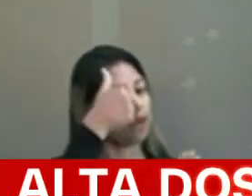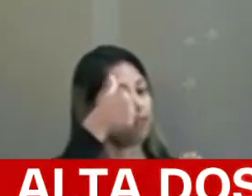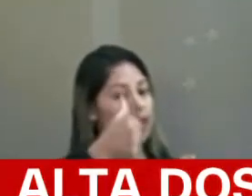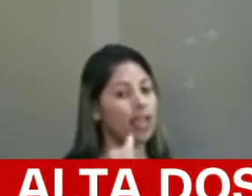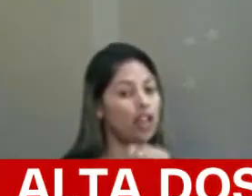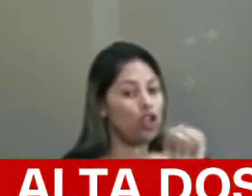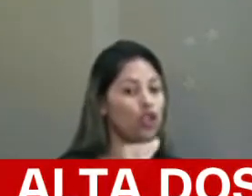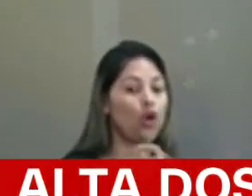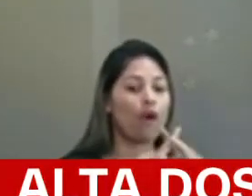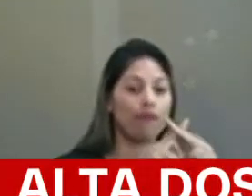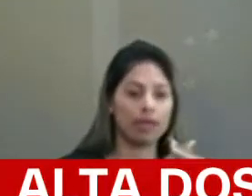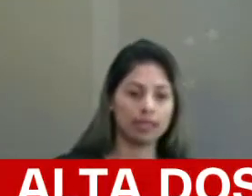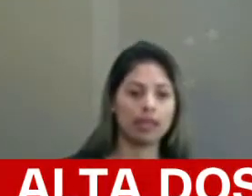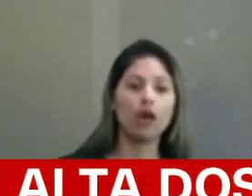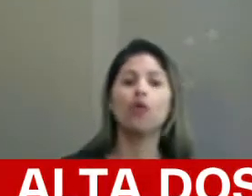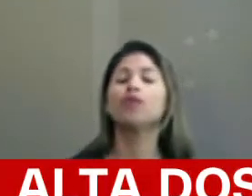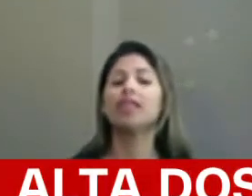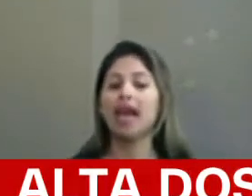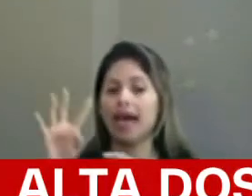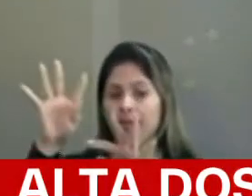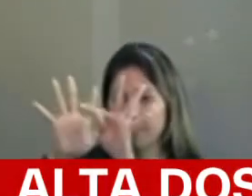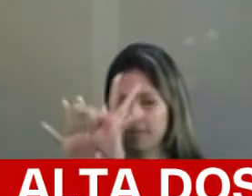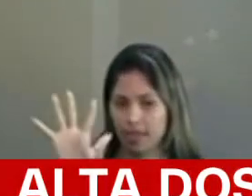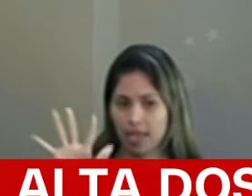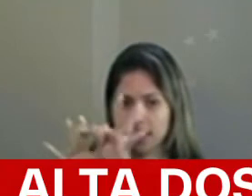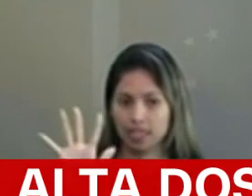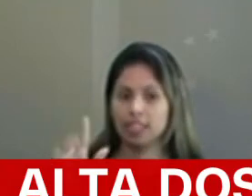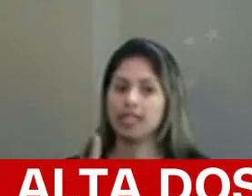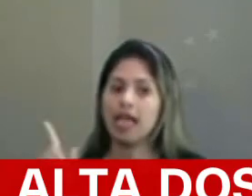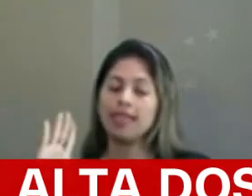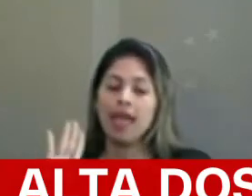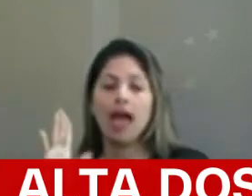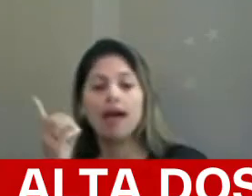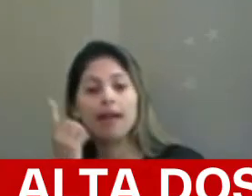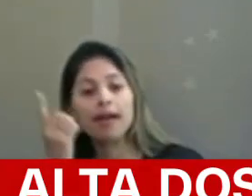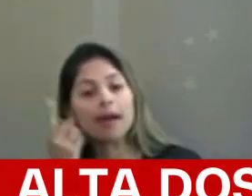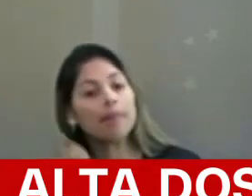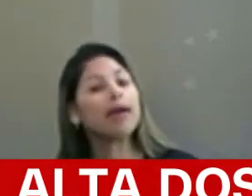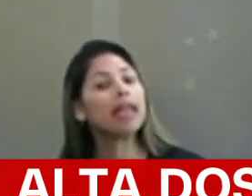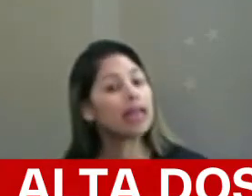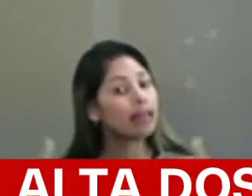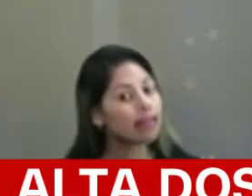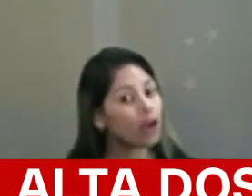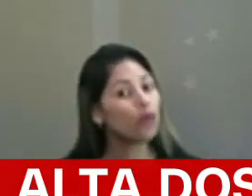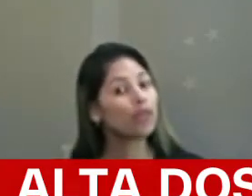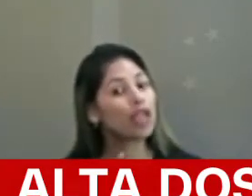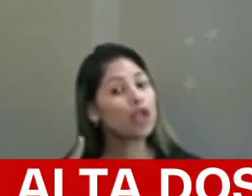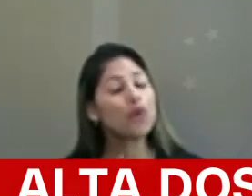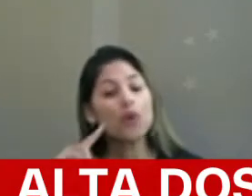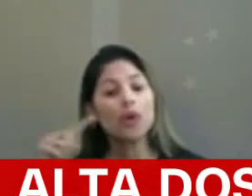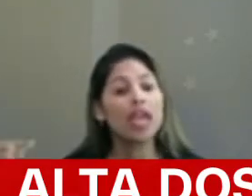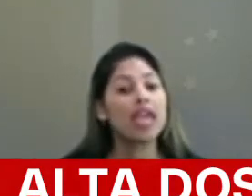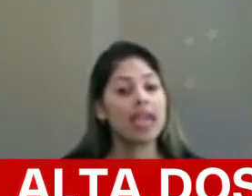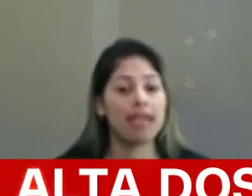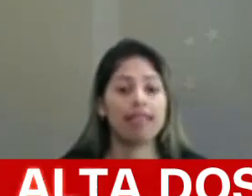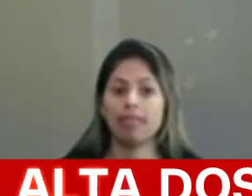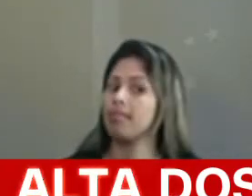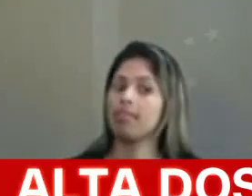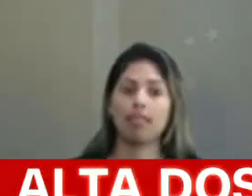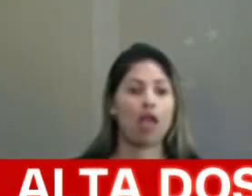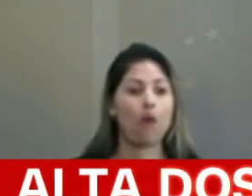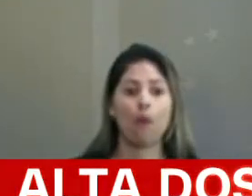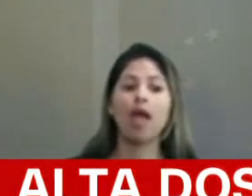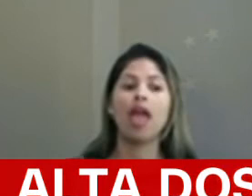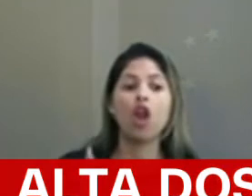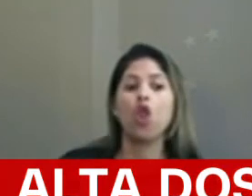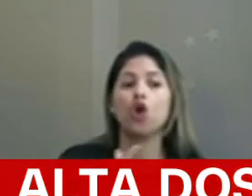inovação em relação ao texto da Câmara. O gatilho para eventuais perdas será acionado não em relação à receita